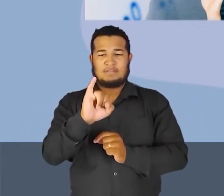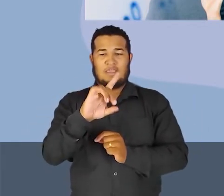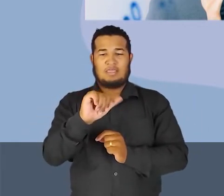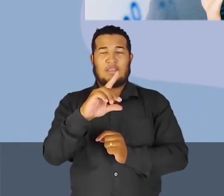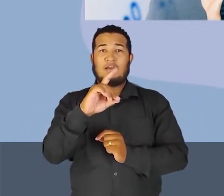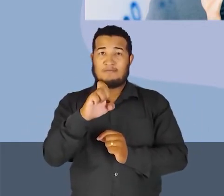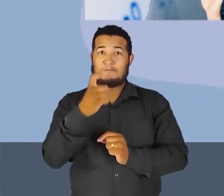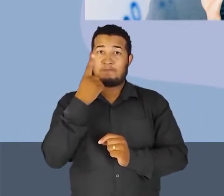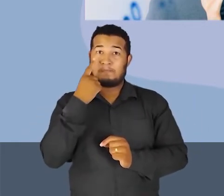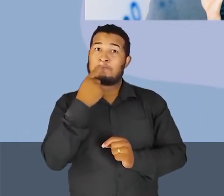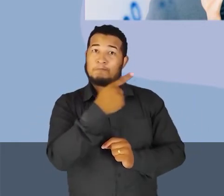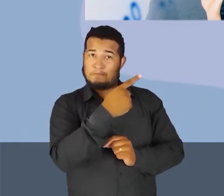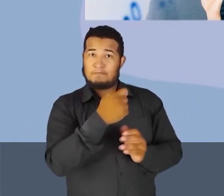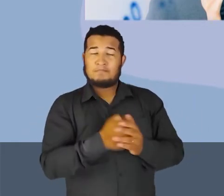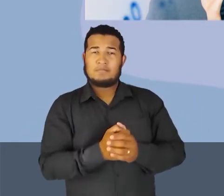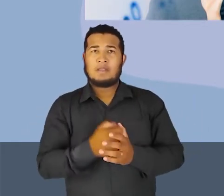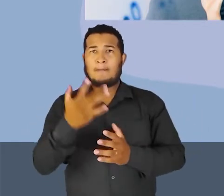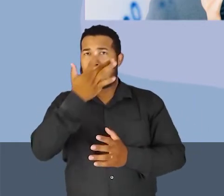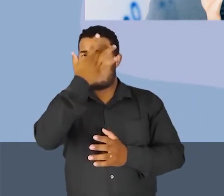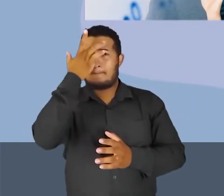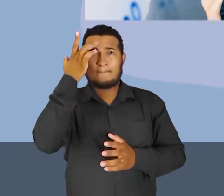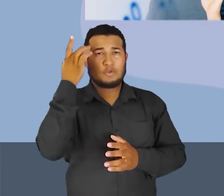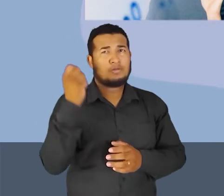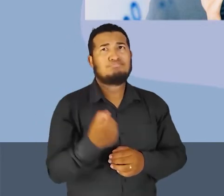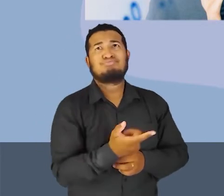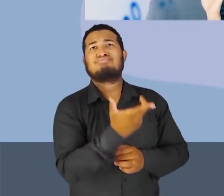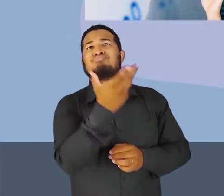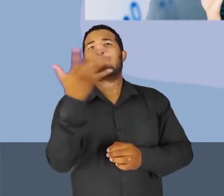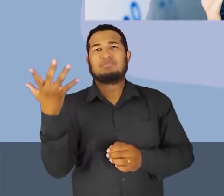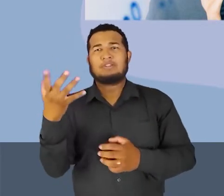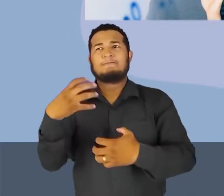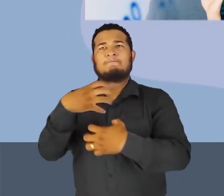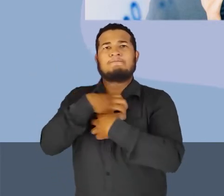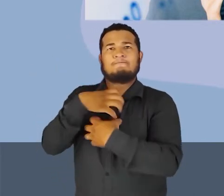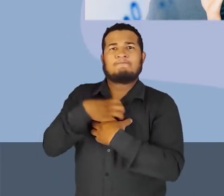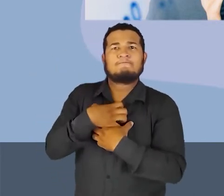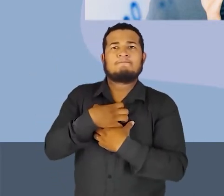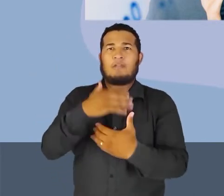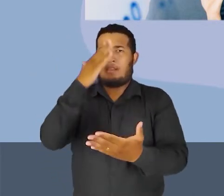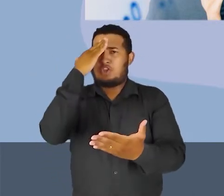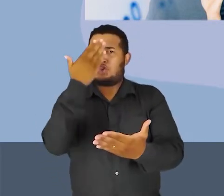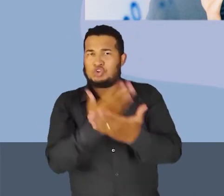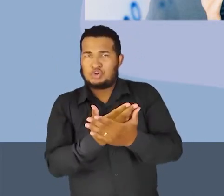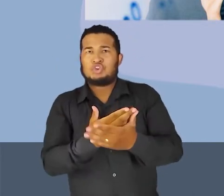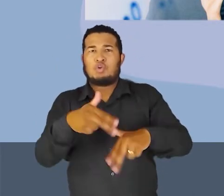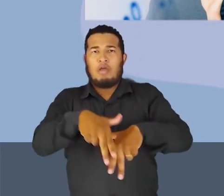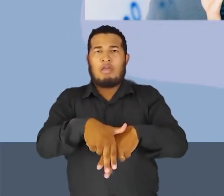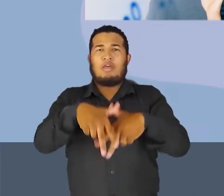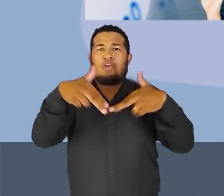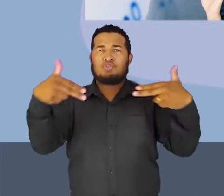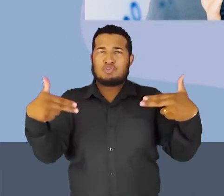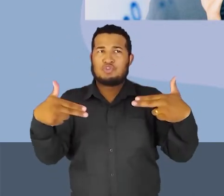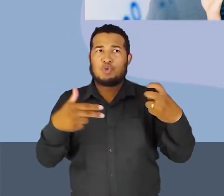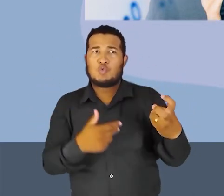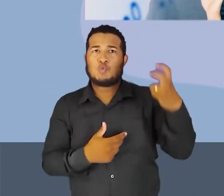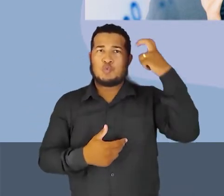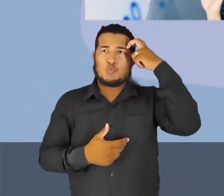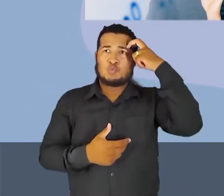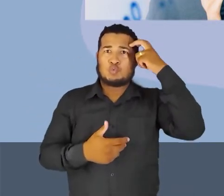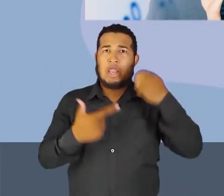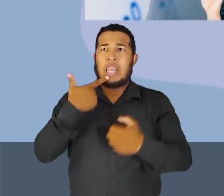lá para vocês. Você tem inúmeras pessoas de nacionalidades, credos, etnias,